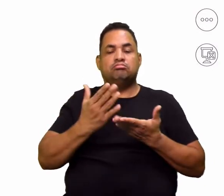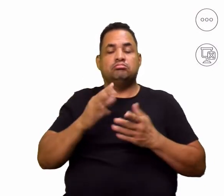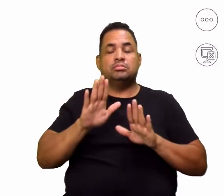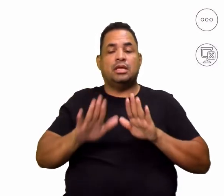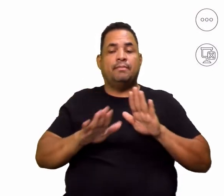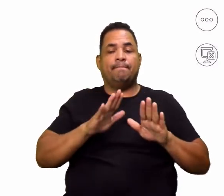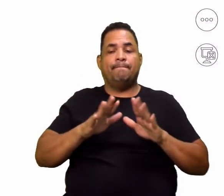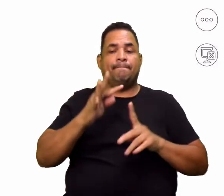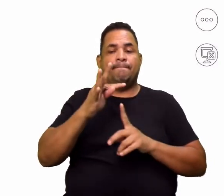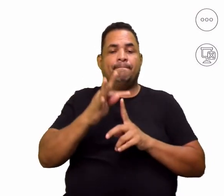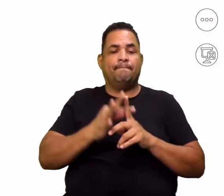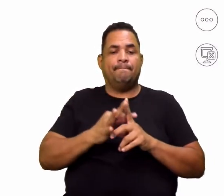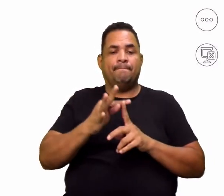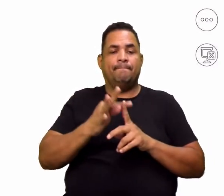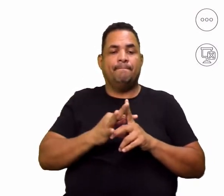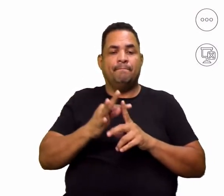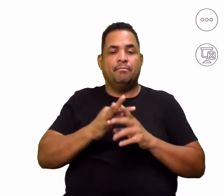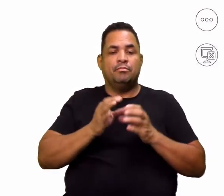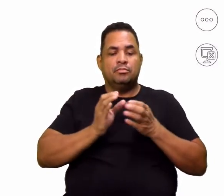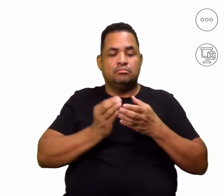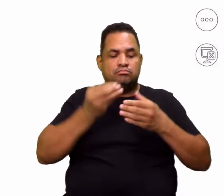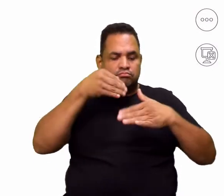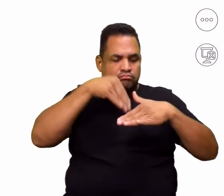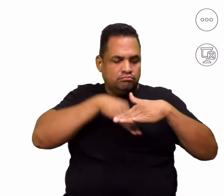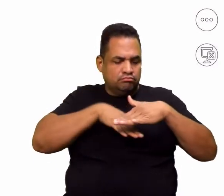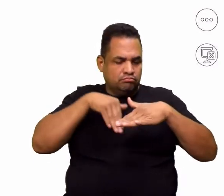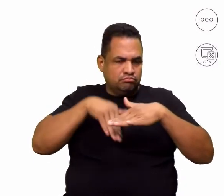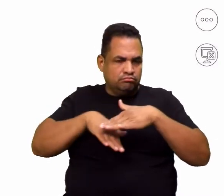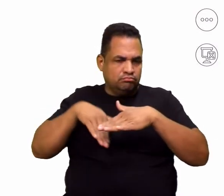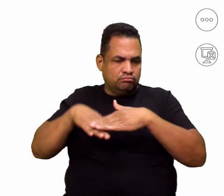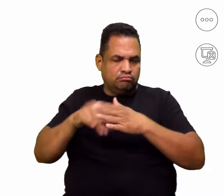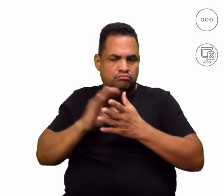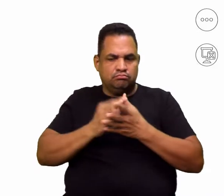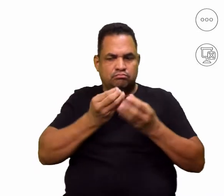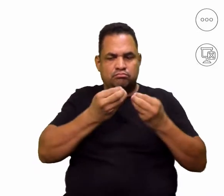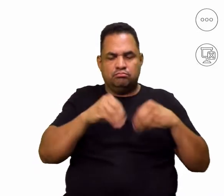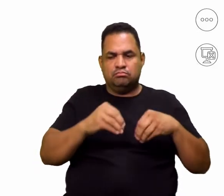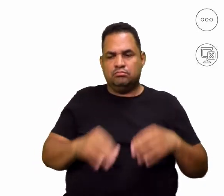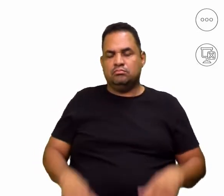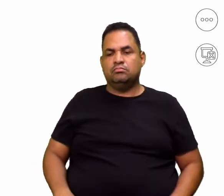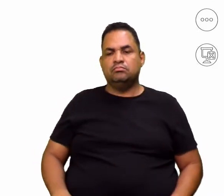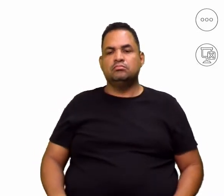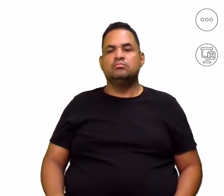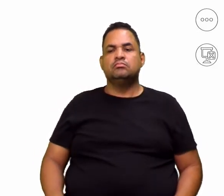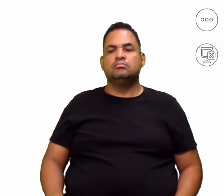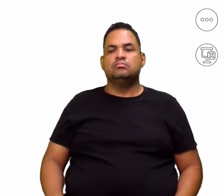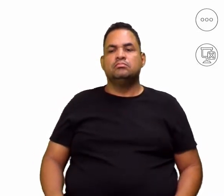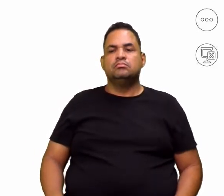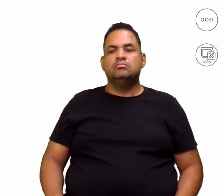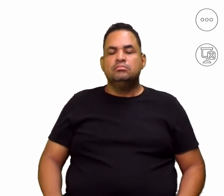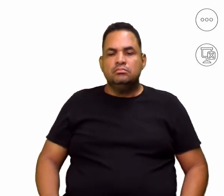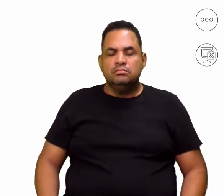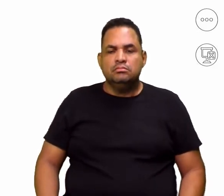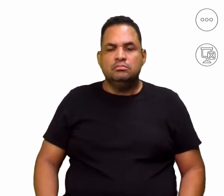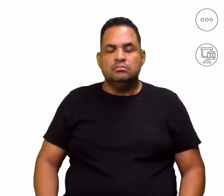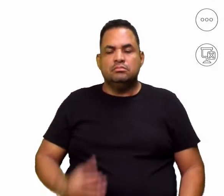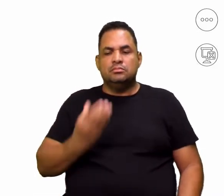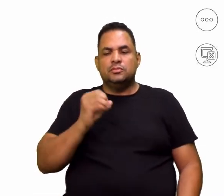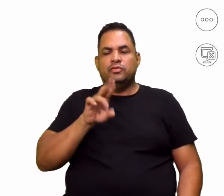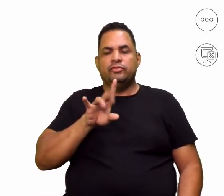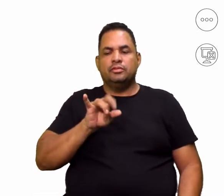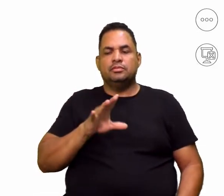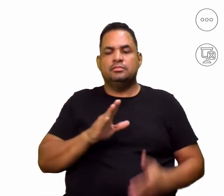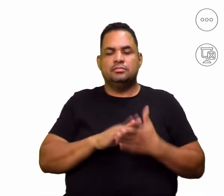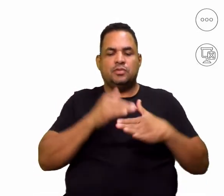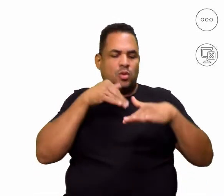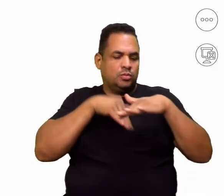da temperatura de incubação dos ovos. O que é isso, professor? Esses organismos são ovíparos. Então, eles vão